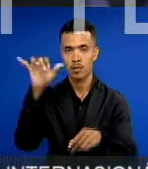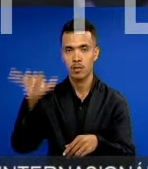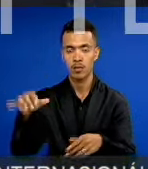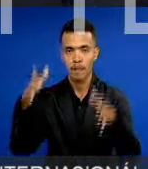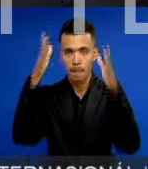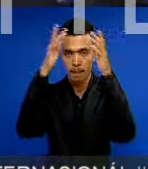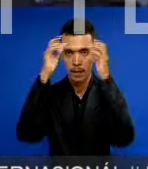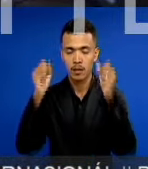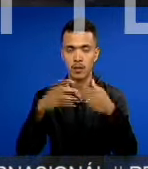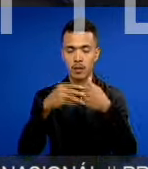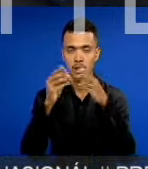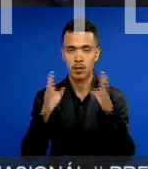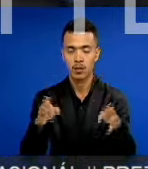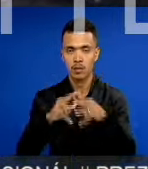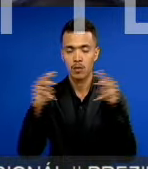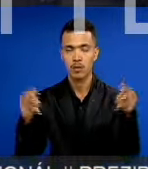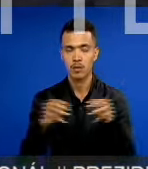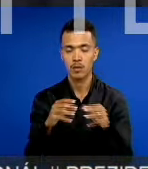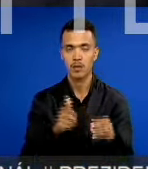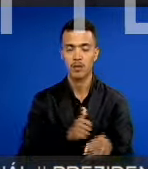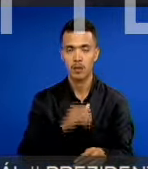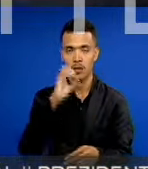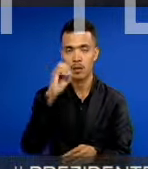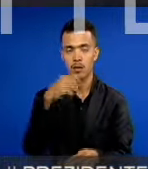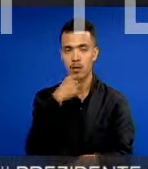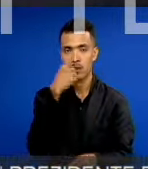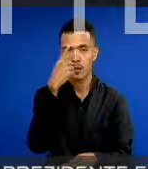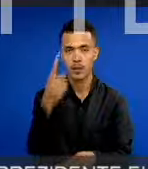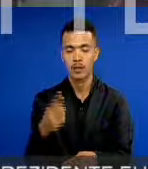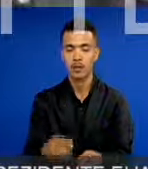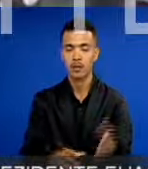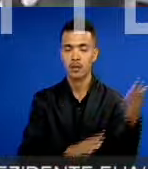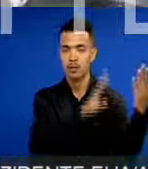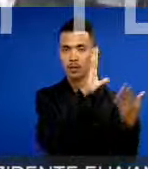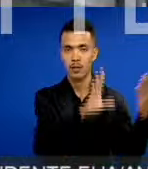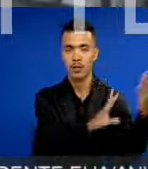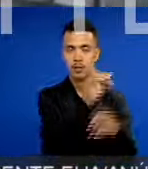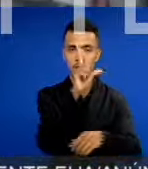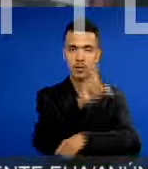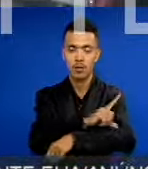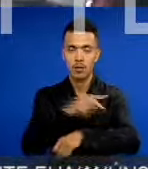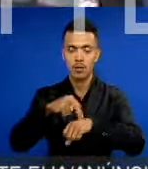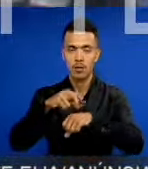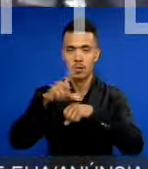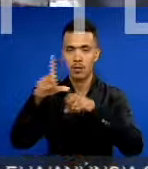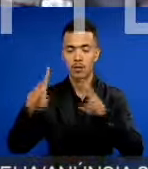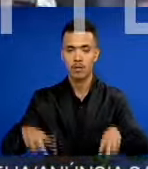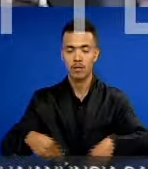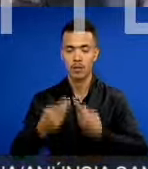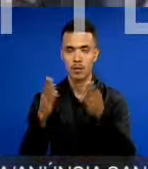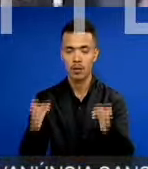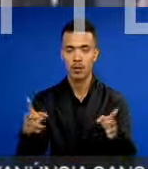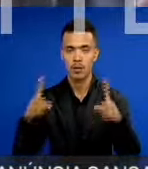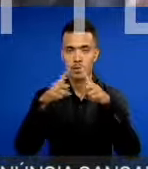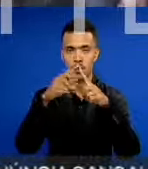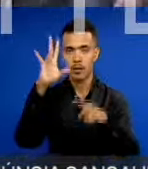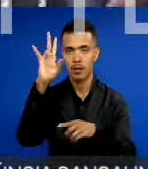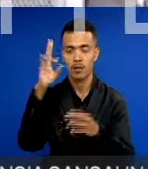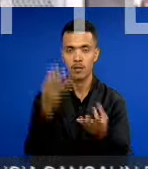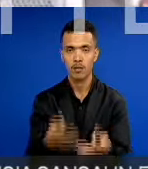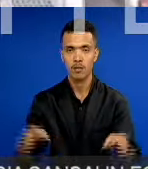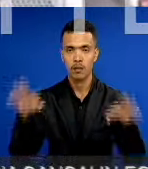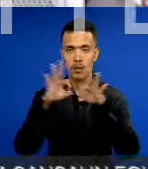Ainaro, Manuela Georgina Bucar Corte Real Hateten, celebração Loro Nacional Veteranos Badahitu, importante atu